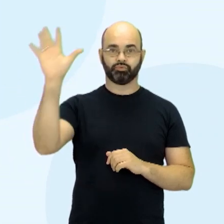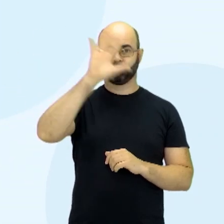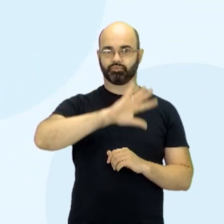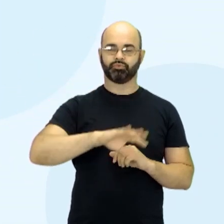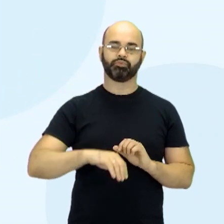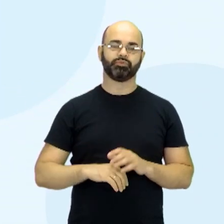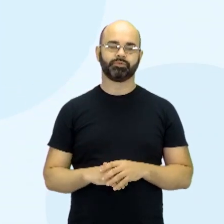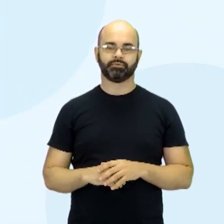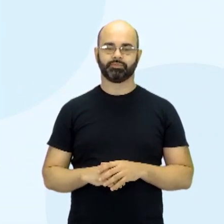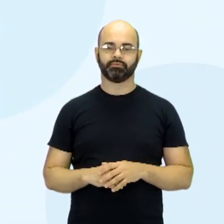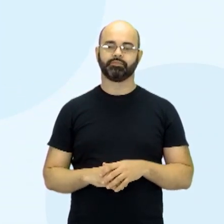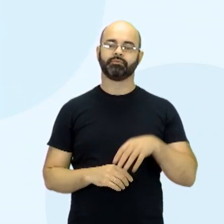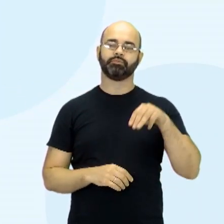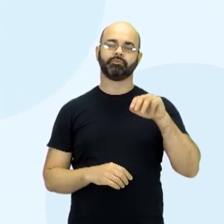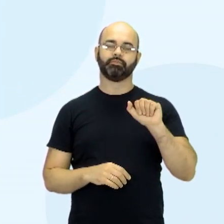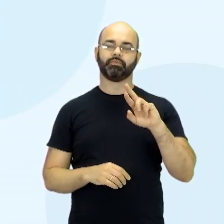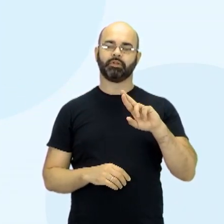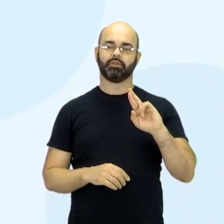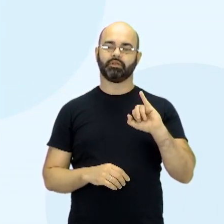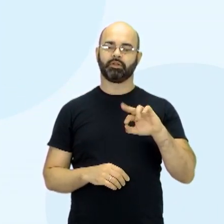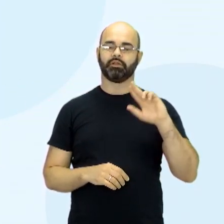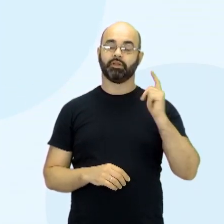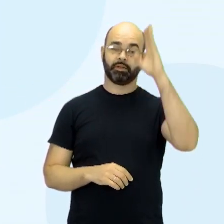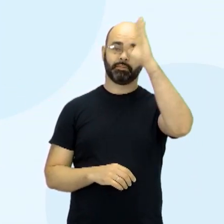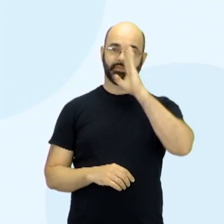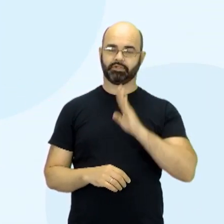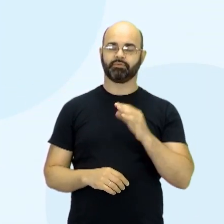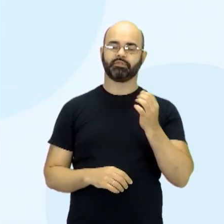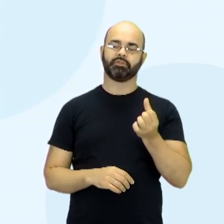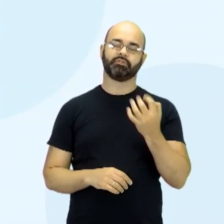e o território marinho, pertencente ao Brasil,